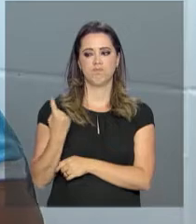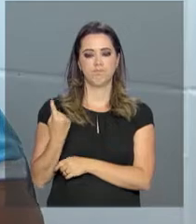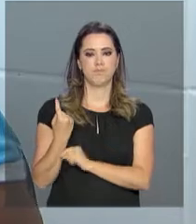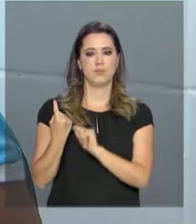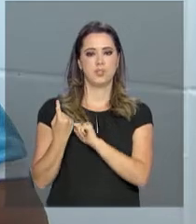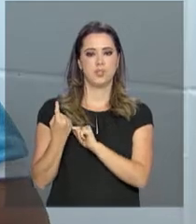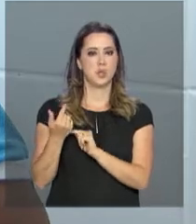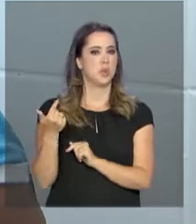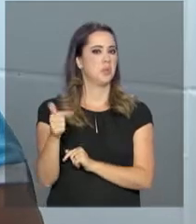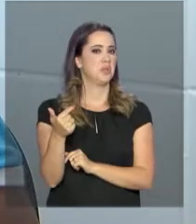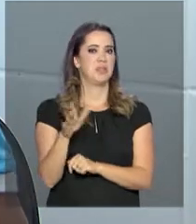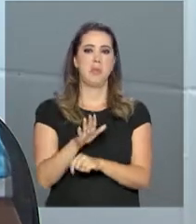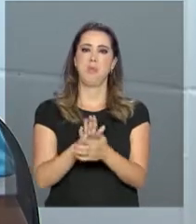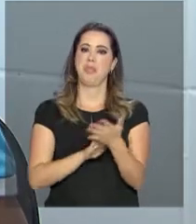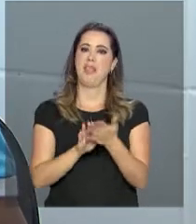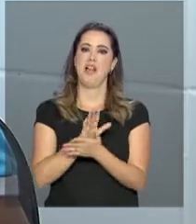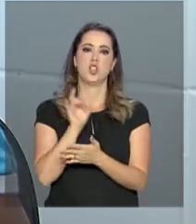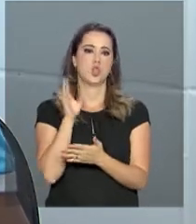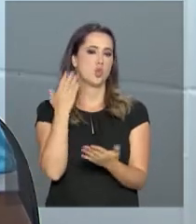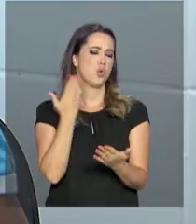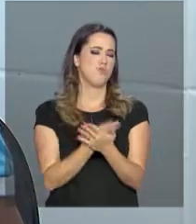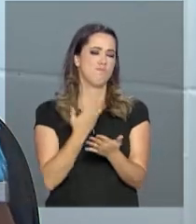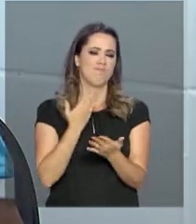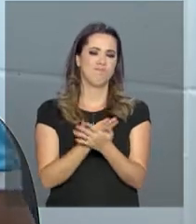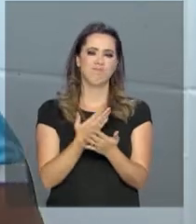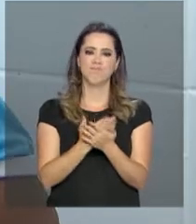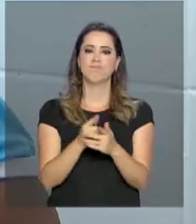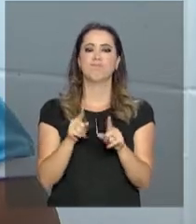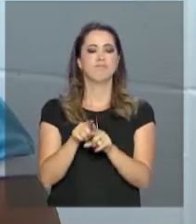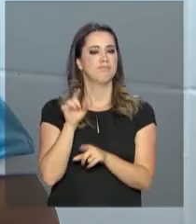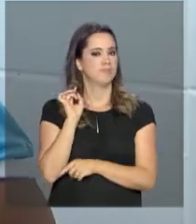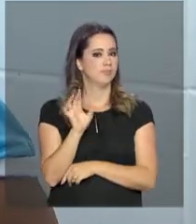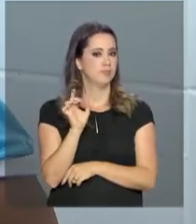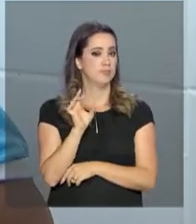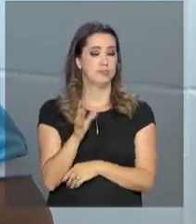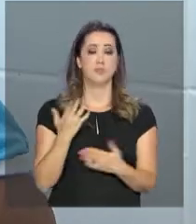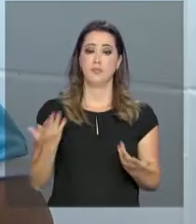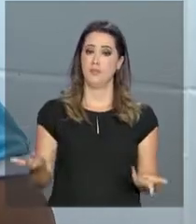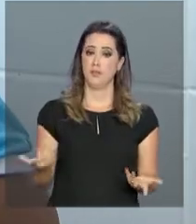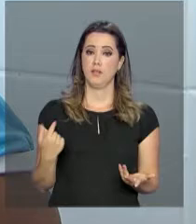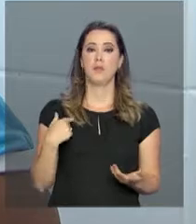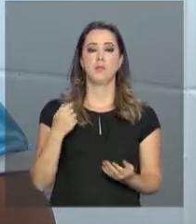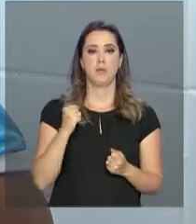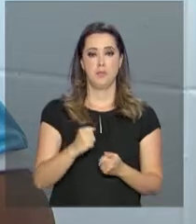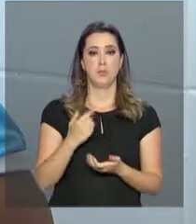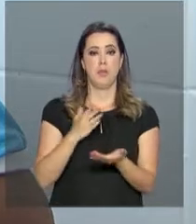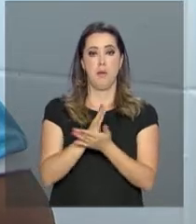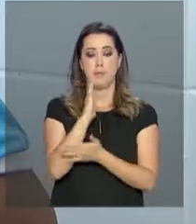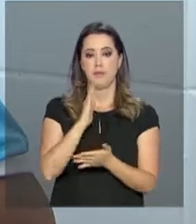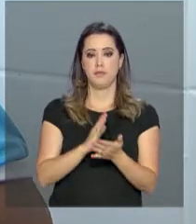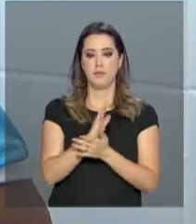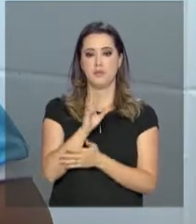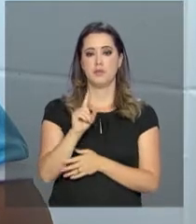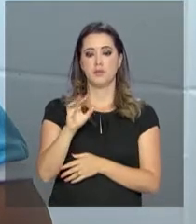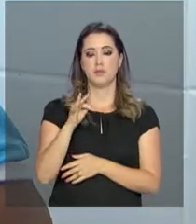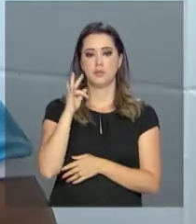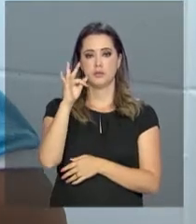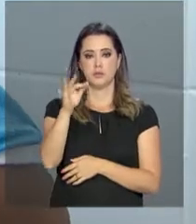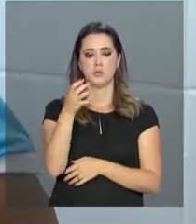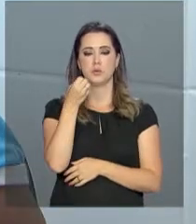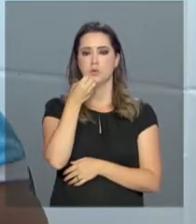eu não tinha tempo para mais nada além de estudar as minhas coisas pra poder passar e ter um bom ensino